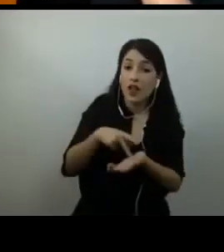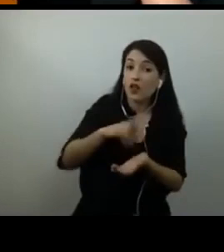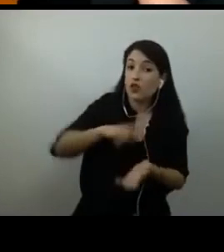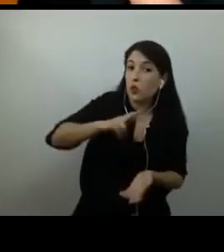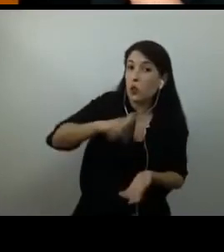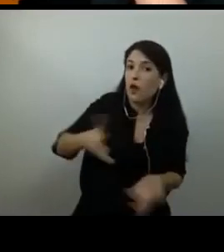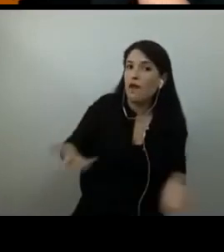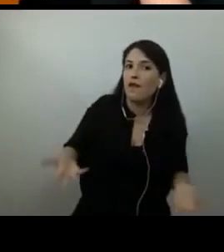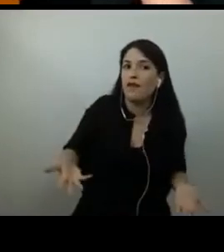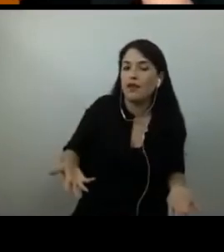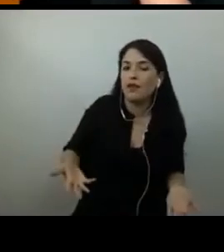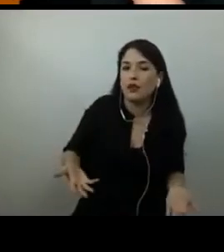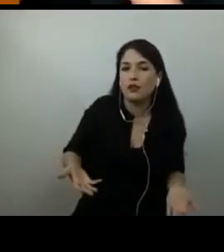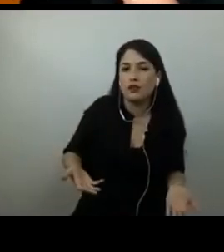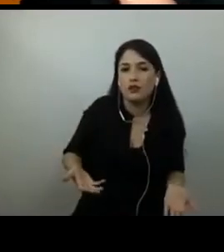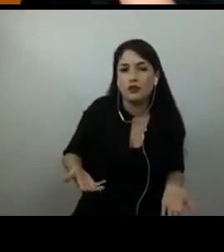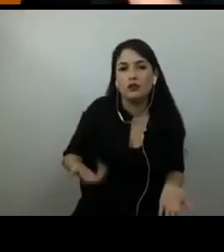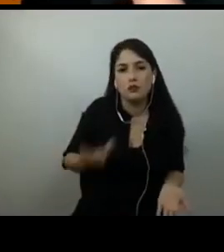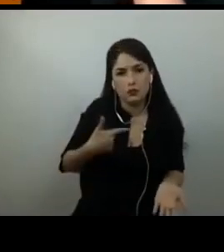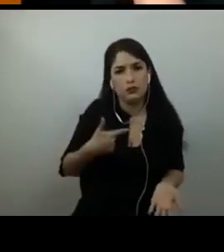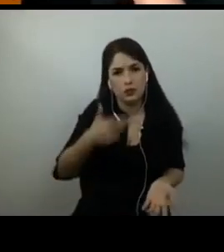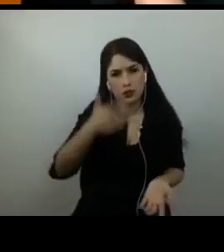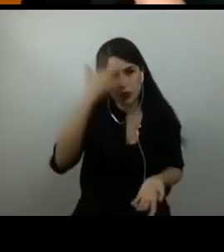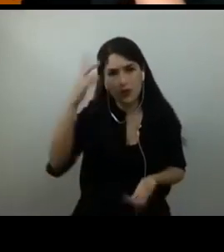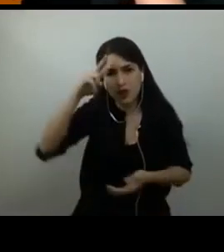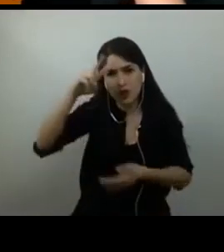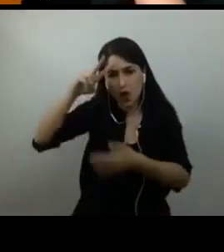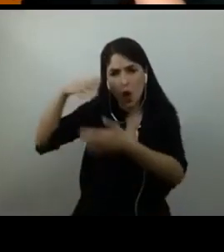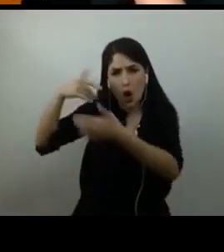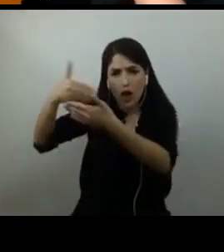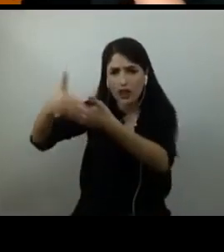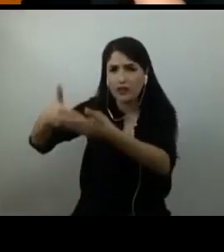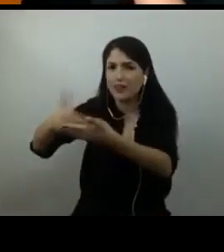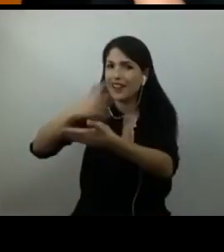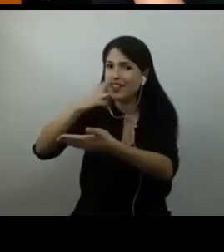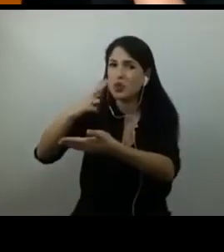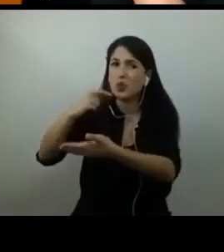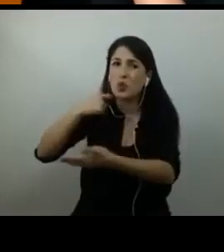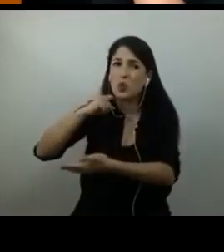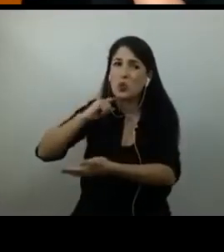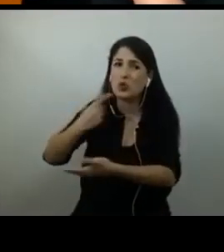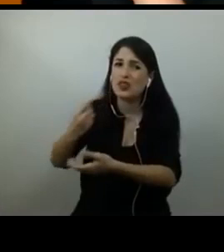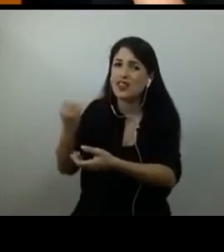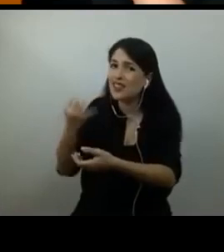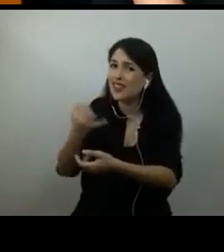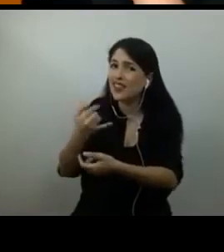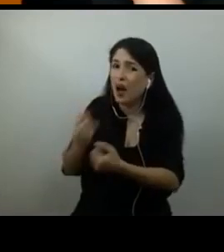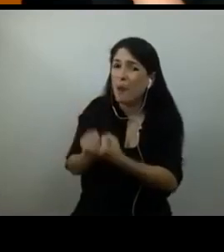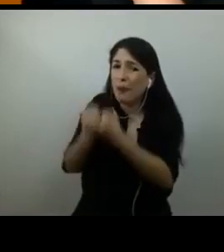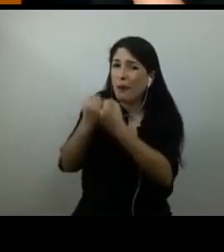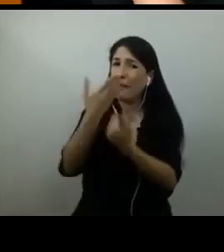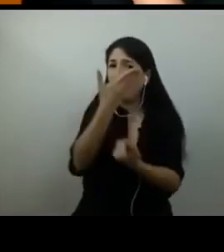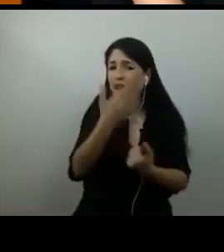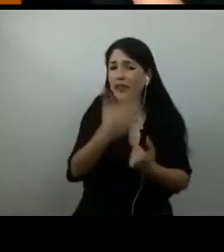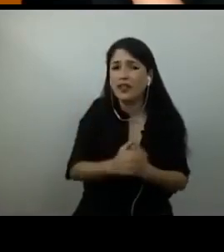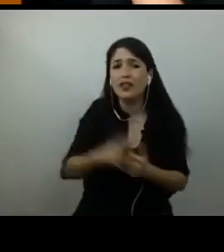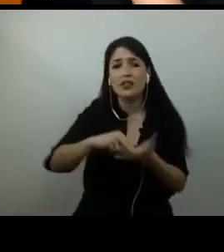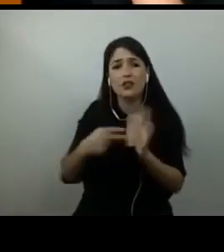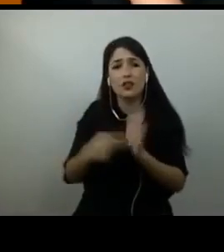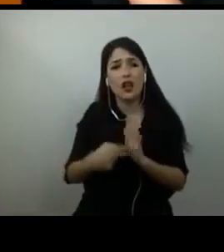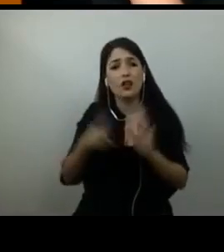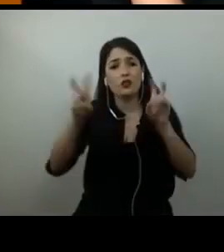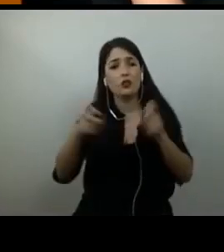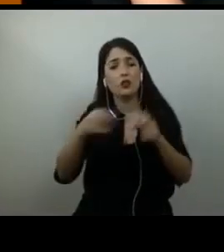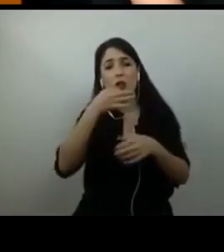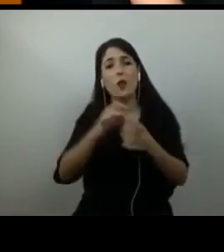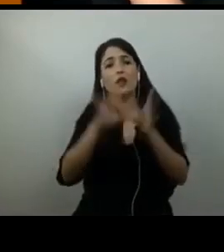Mas a pessoa compromete muito a sua história, né? E falando em democracia, falando num 4-2, também cumprimentar o querido colega